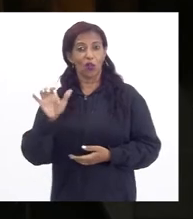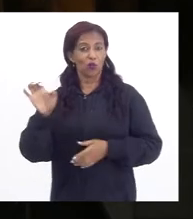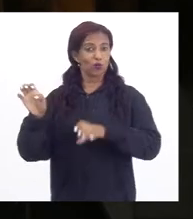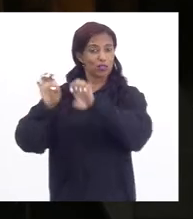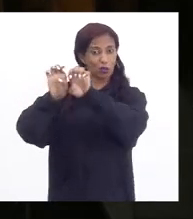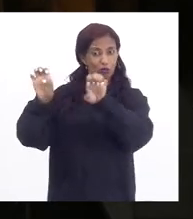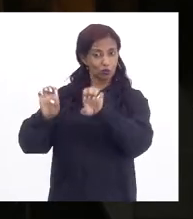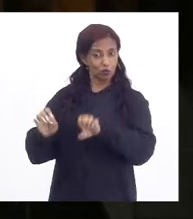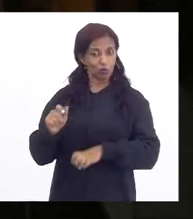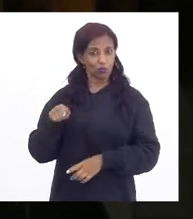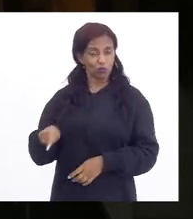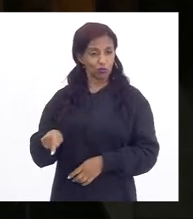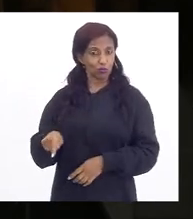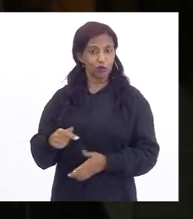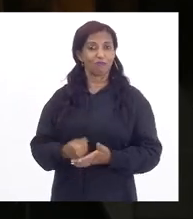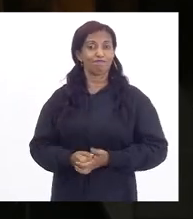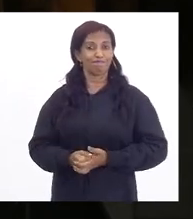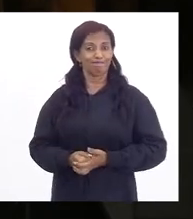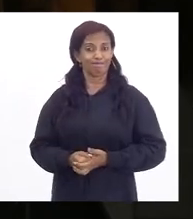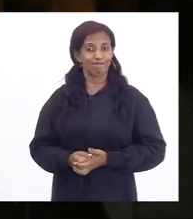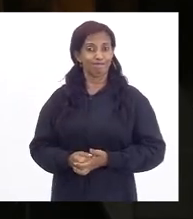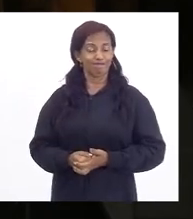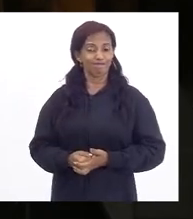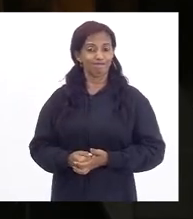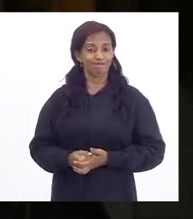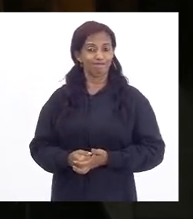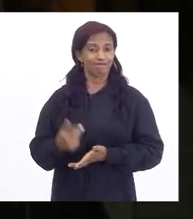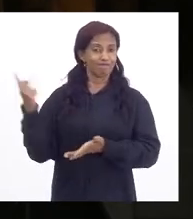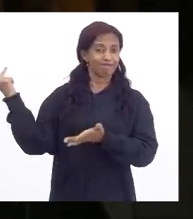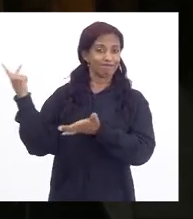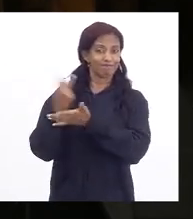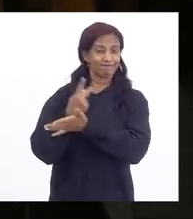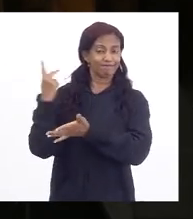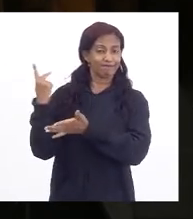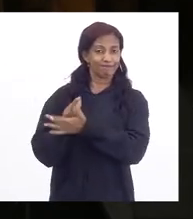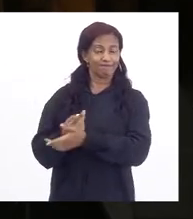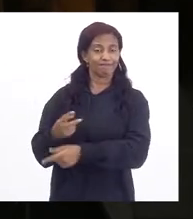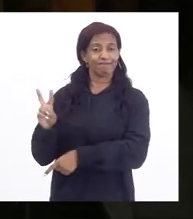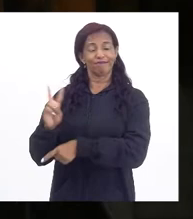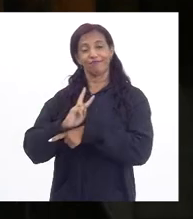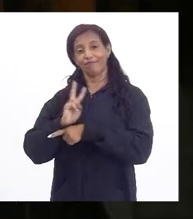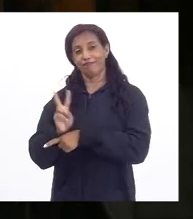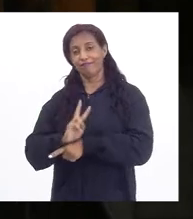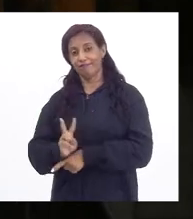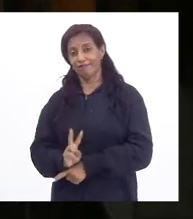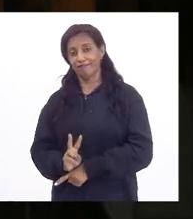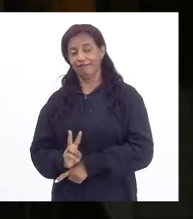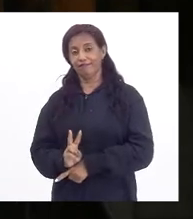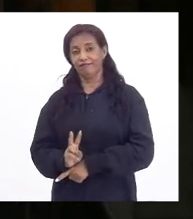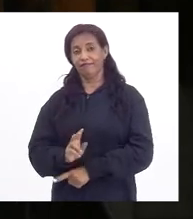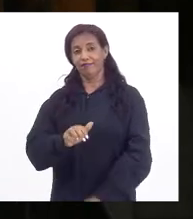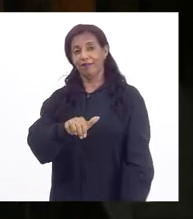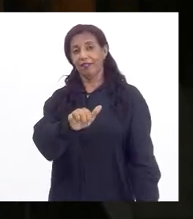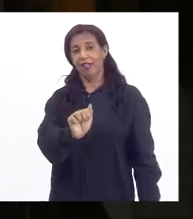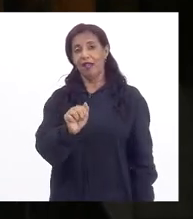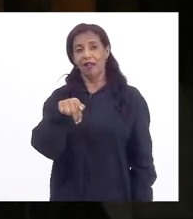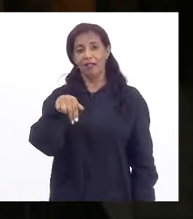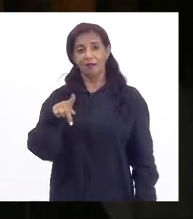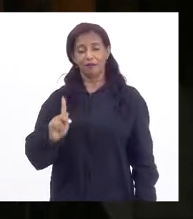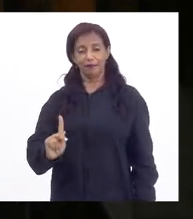estrutura absolutamente deficiente de fiscalização da Agência Nacional de